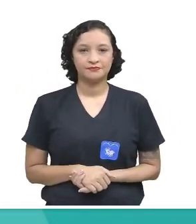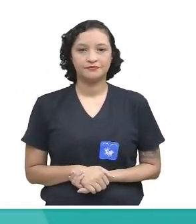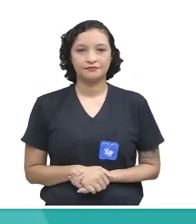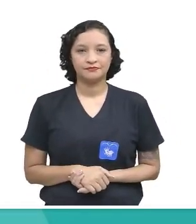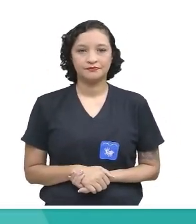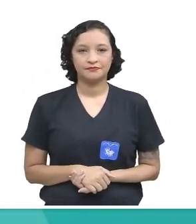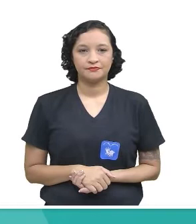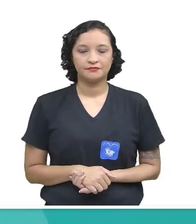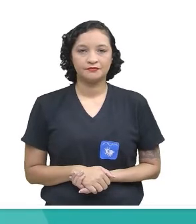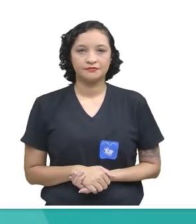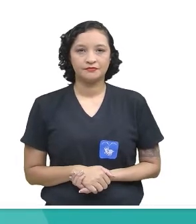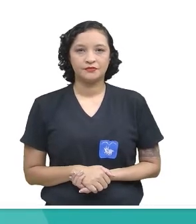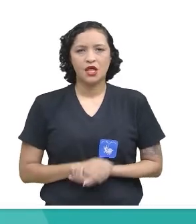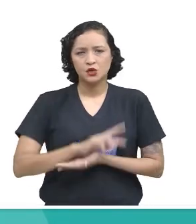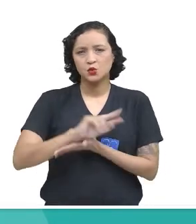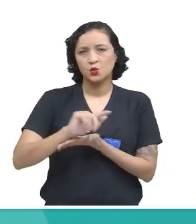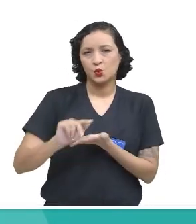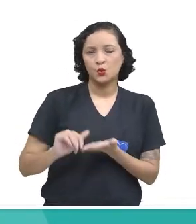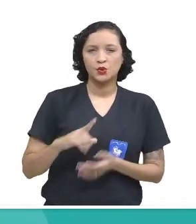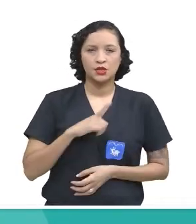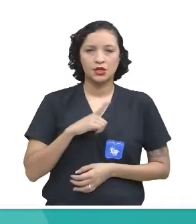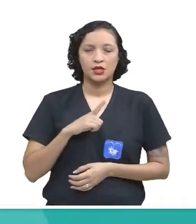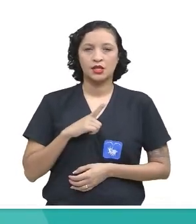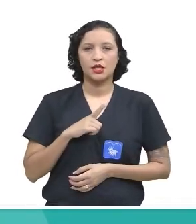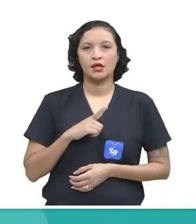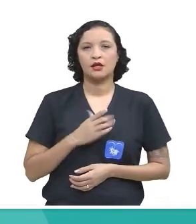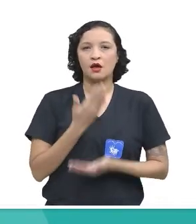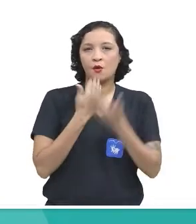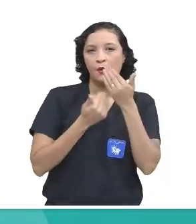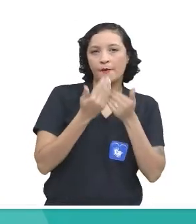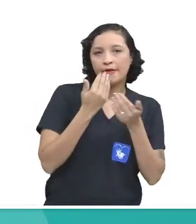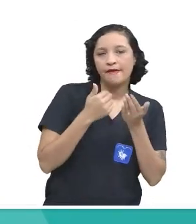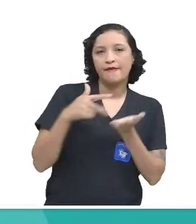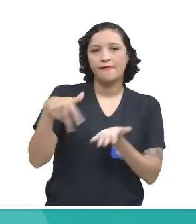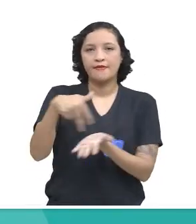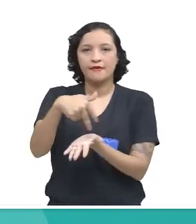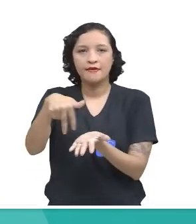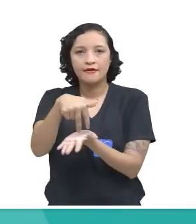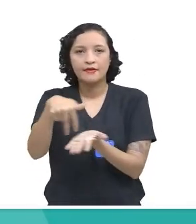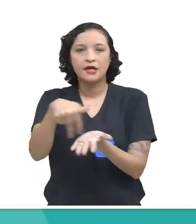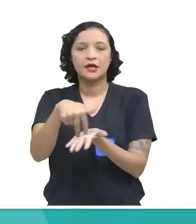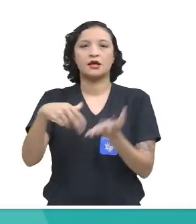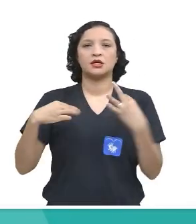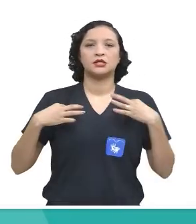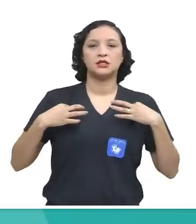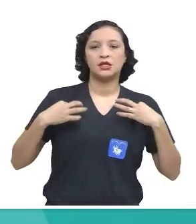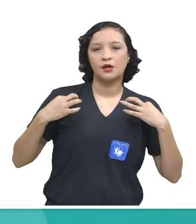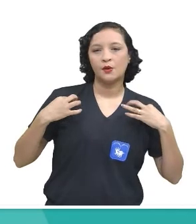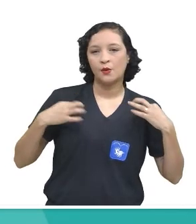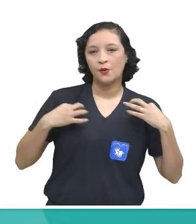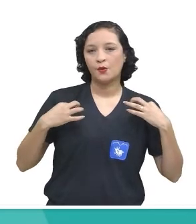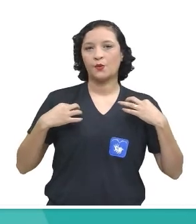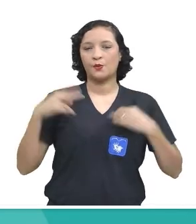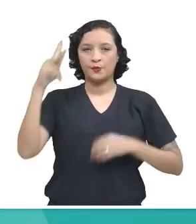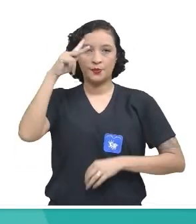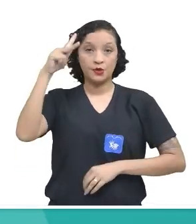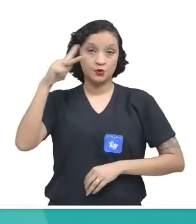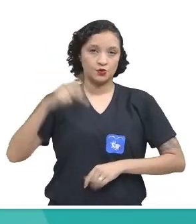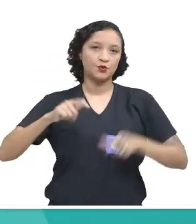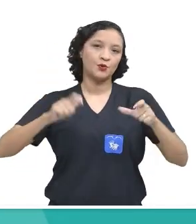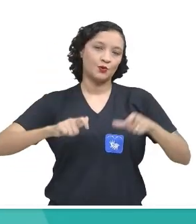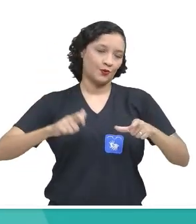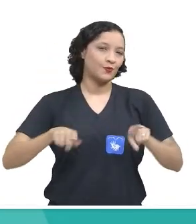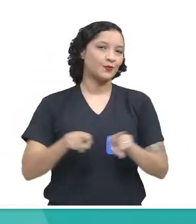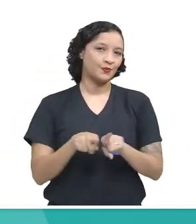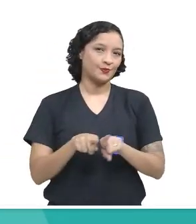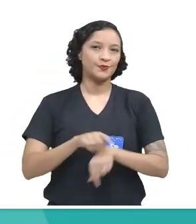as manifestações que lá existem, a questão da culinária, das danças, das vestimentas e da história do local também.